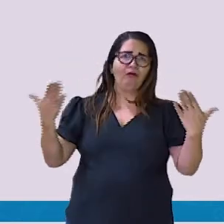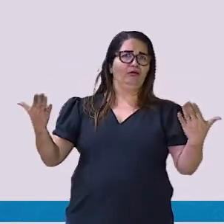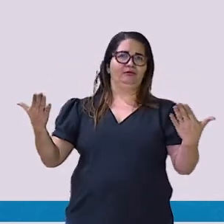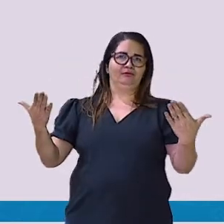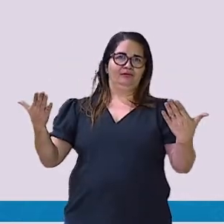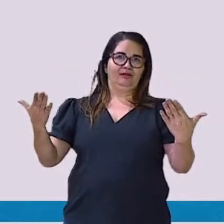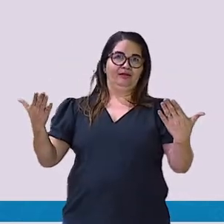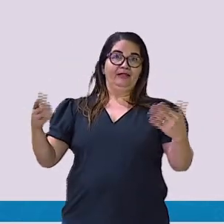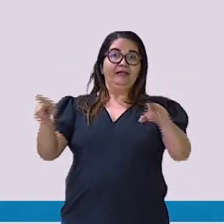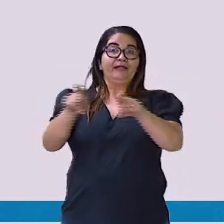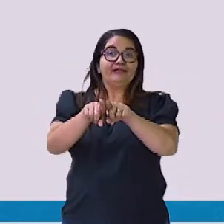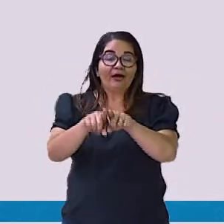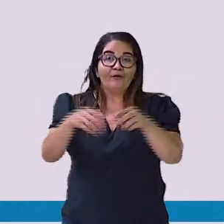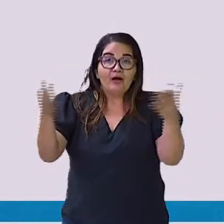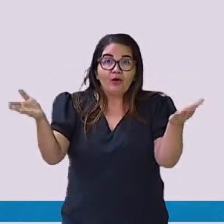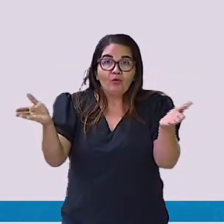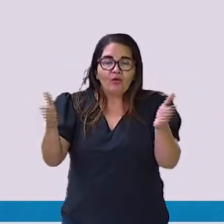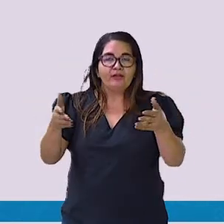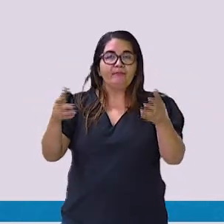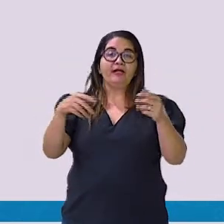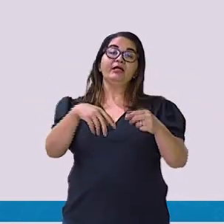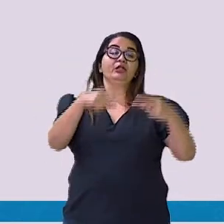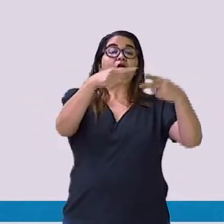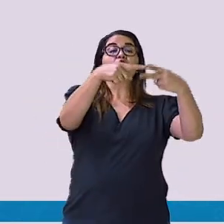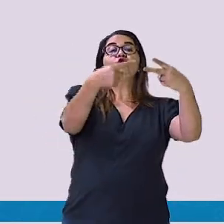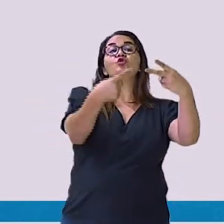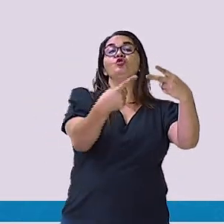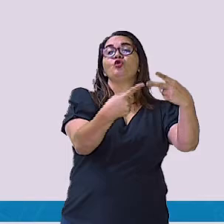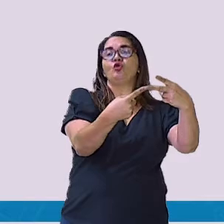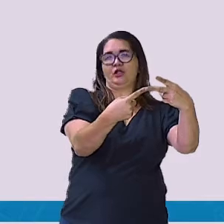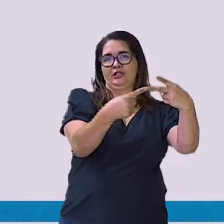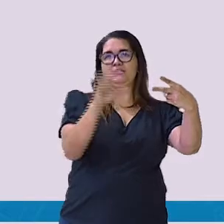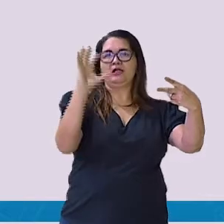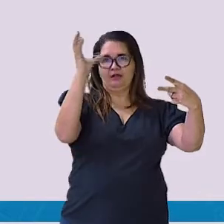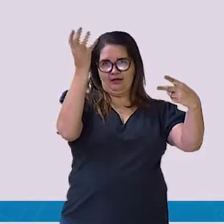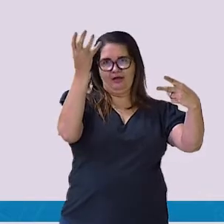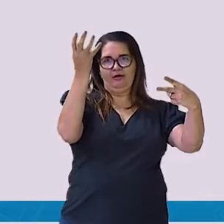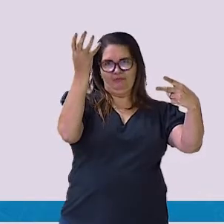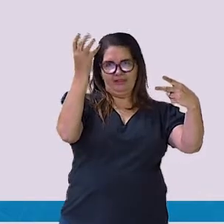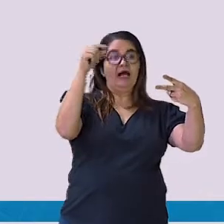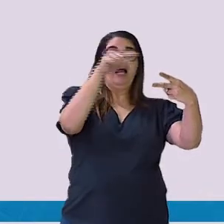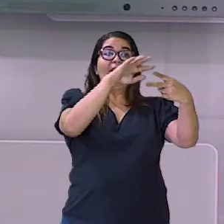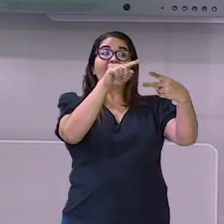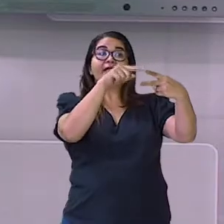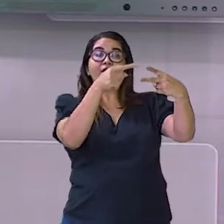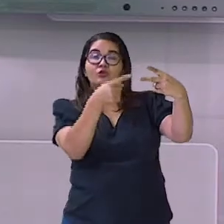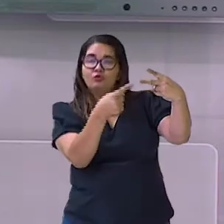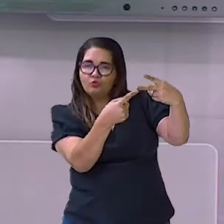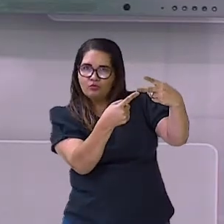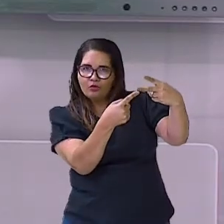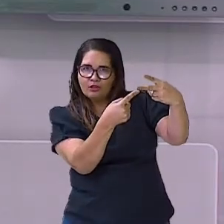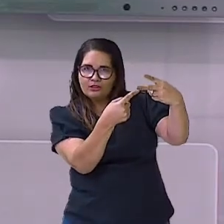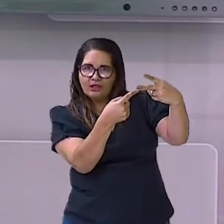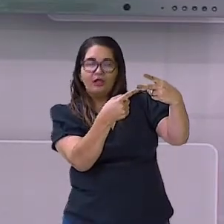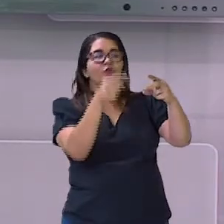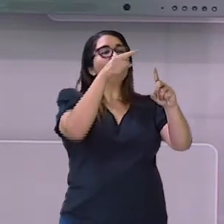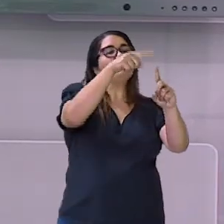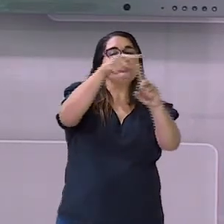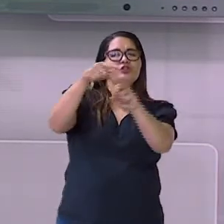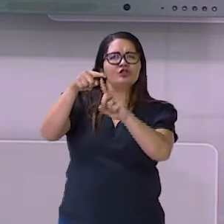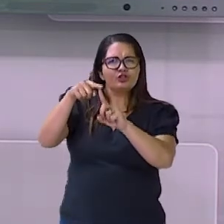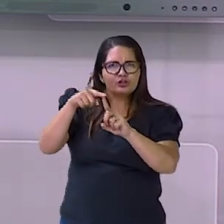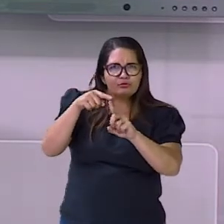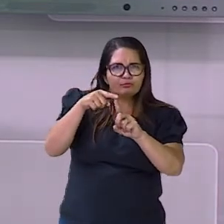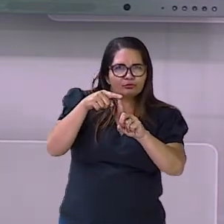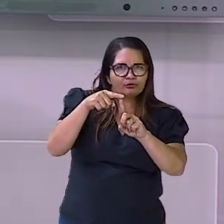já falou o quê? Que nós temos duas estações. No clima equatorial, uma estação. No